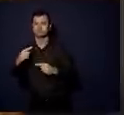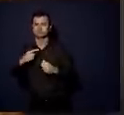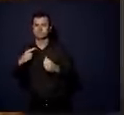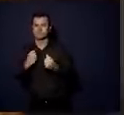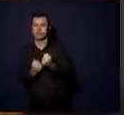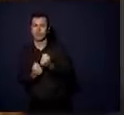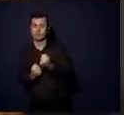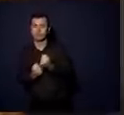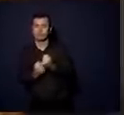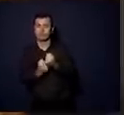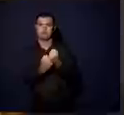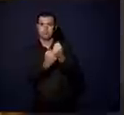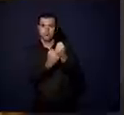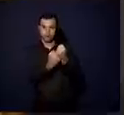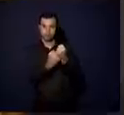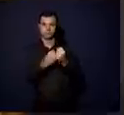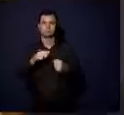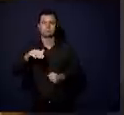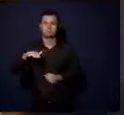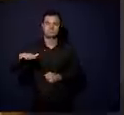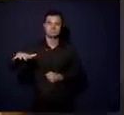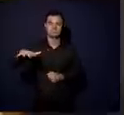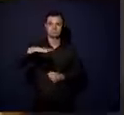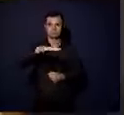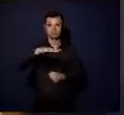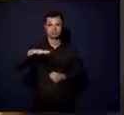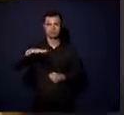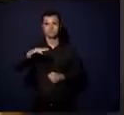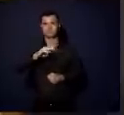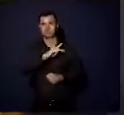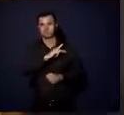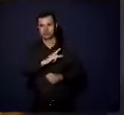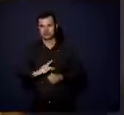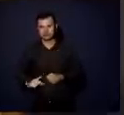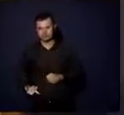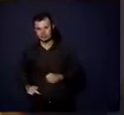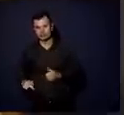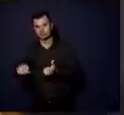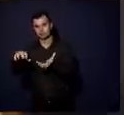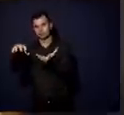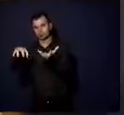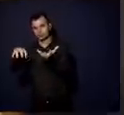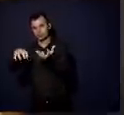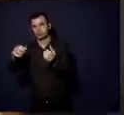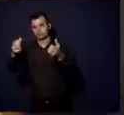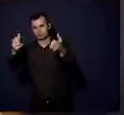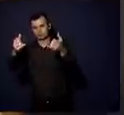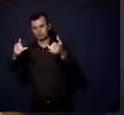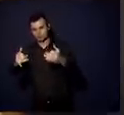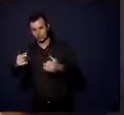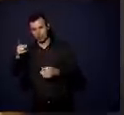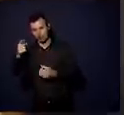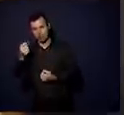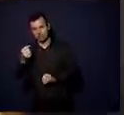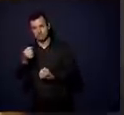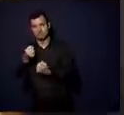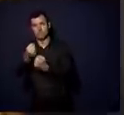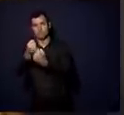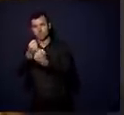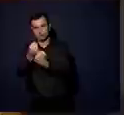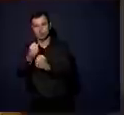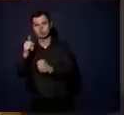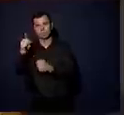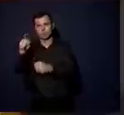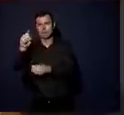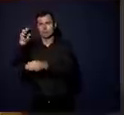e declarado inclusive dos dos presidentes do congresso nacional colocou ali a casa dos